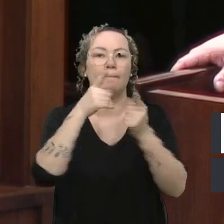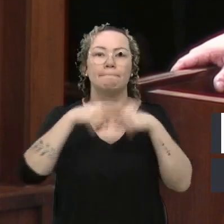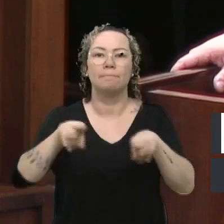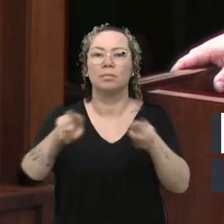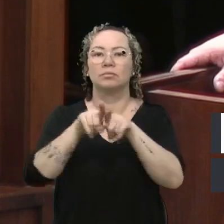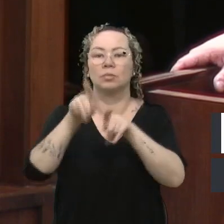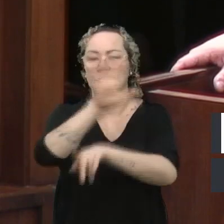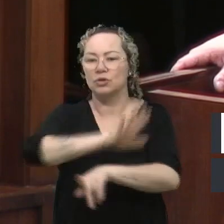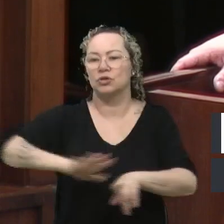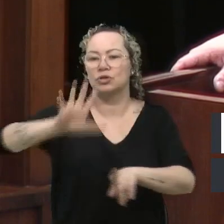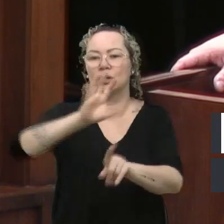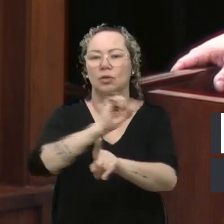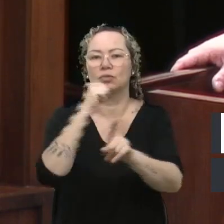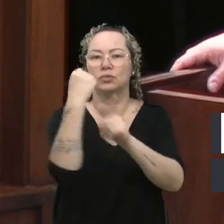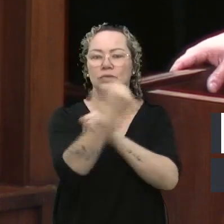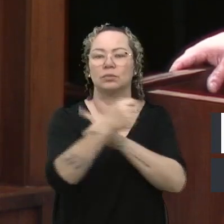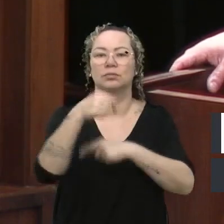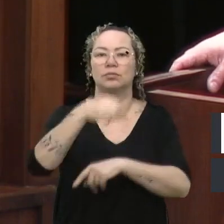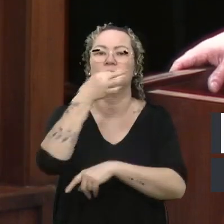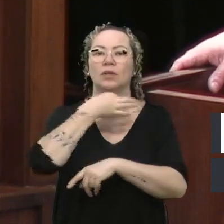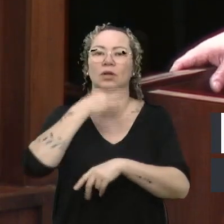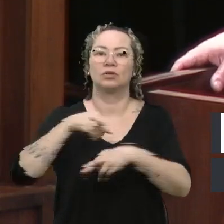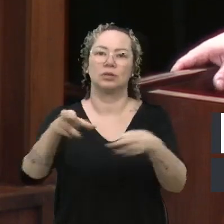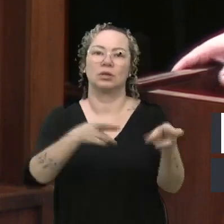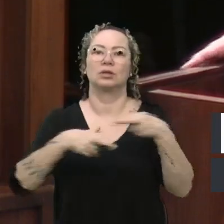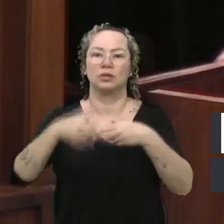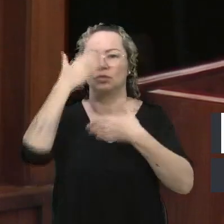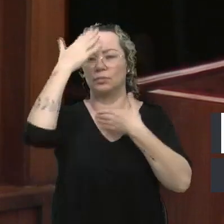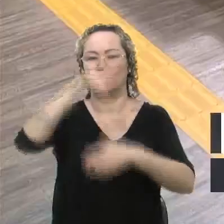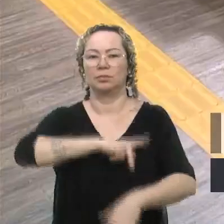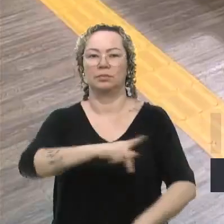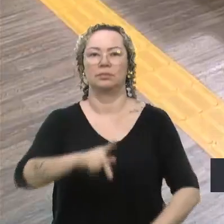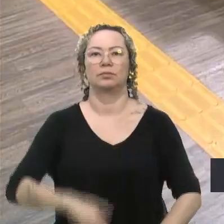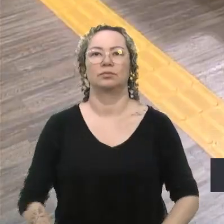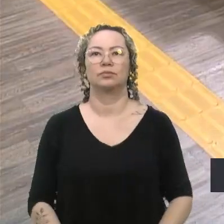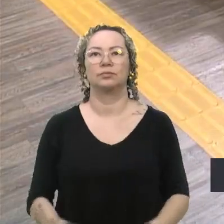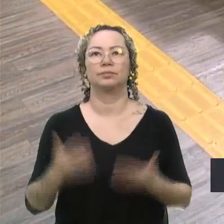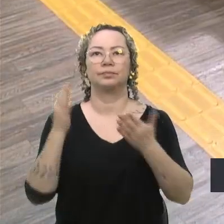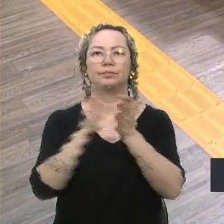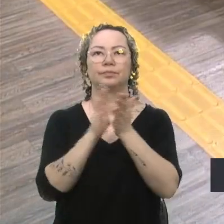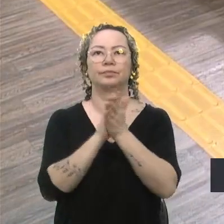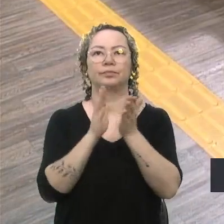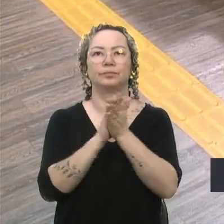toda a sociedade caxiense e região. Obrigado, presidente. Obrigado.